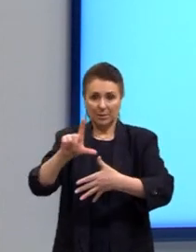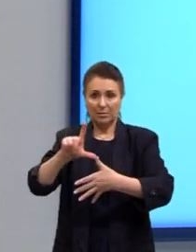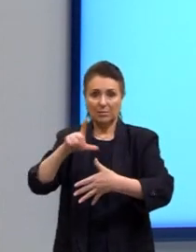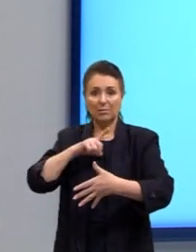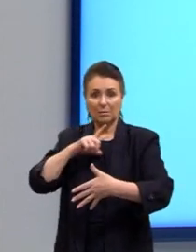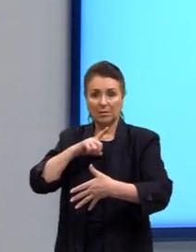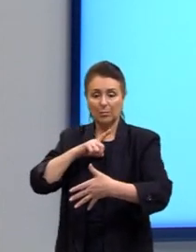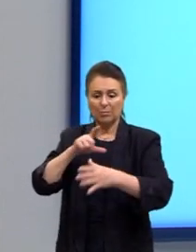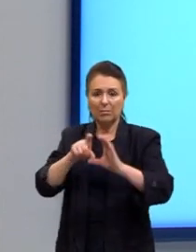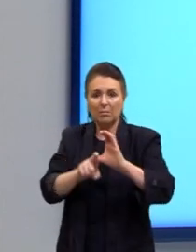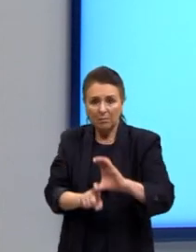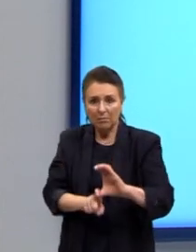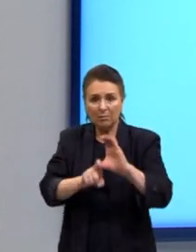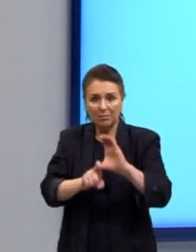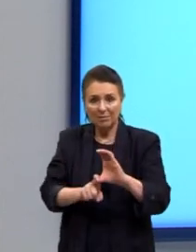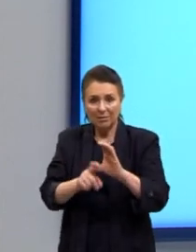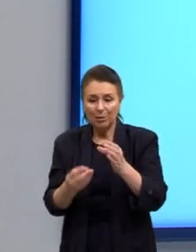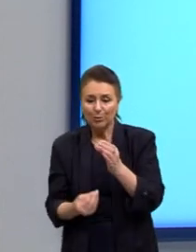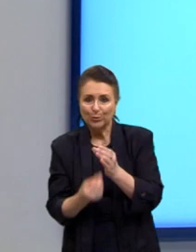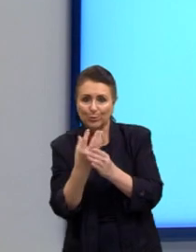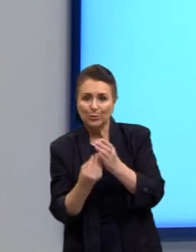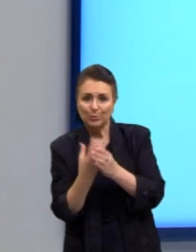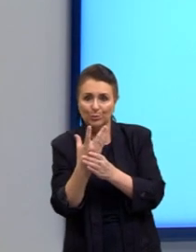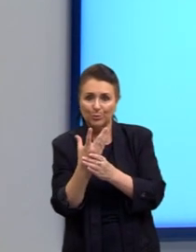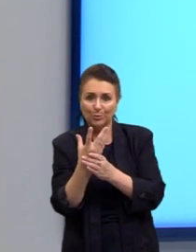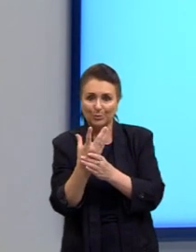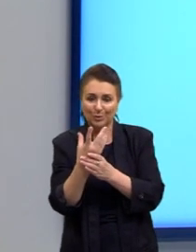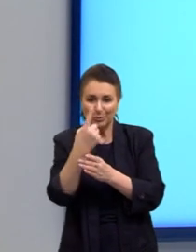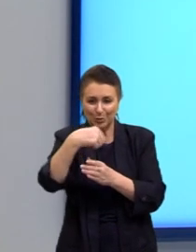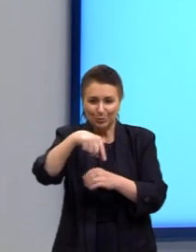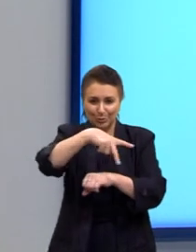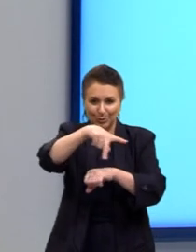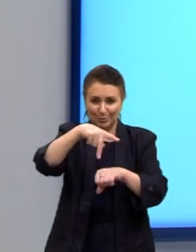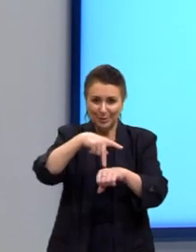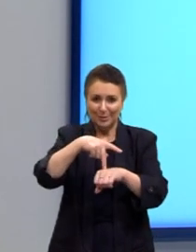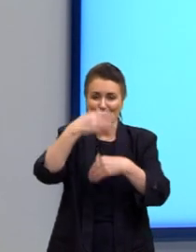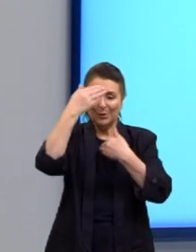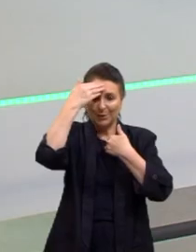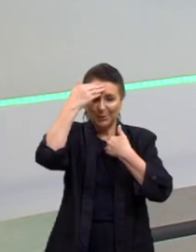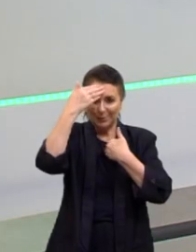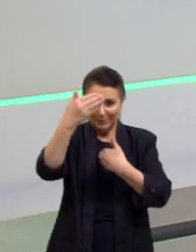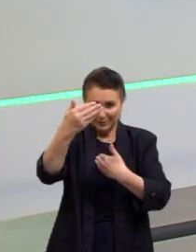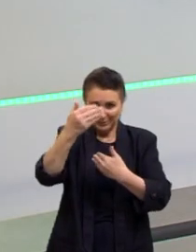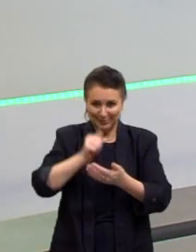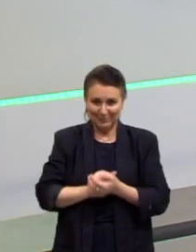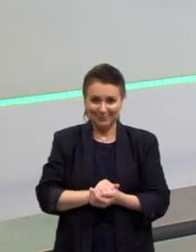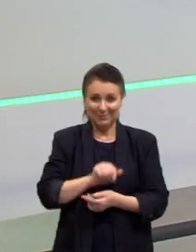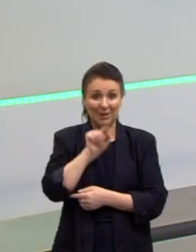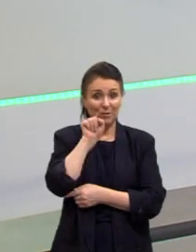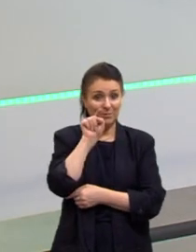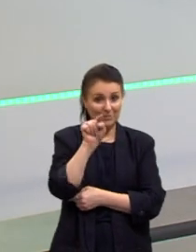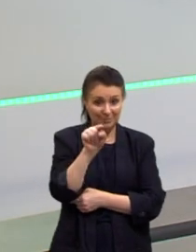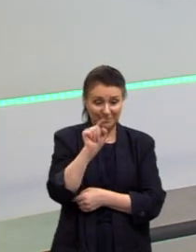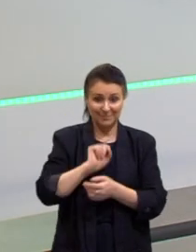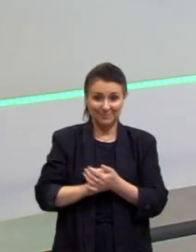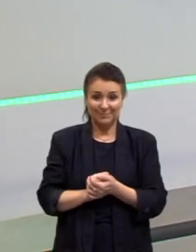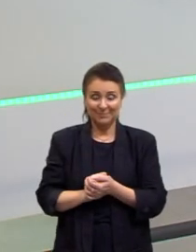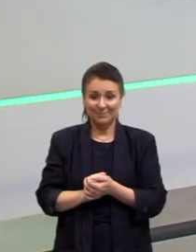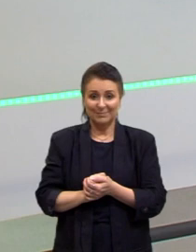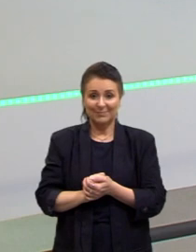né dos produtos desses estrangeiro eu agradeço aí a vocês e